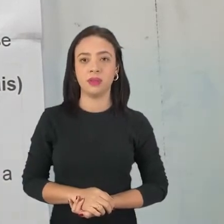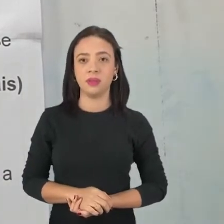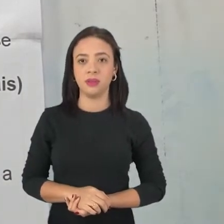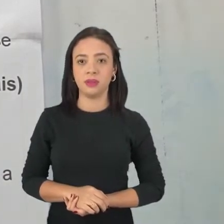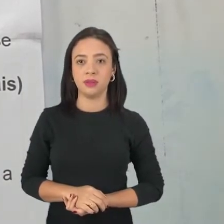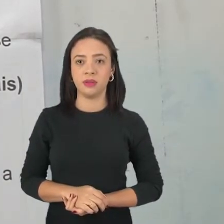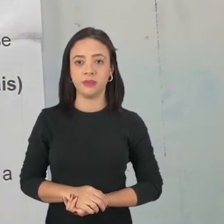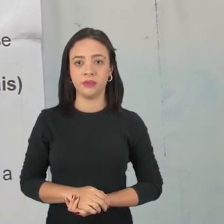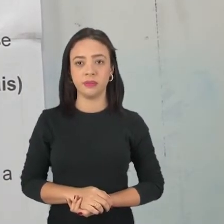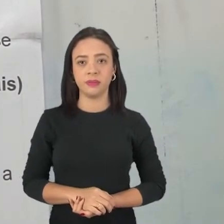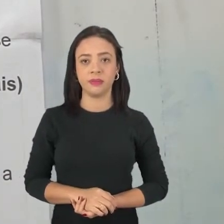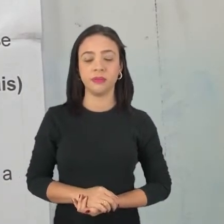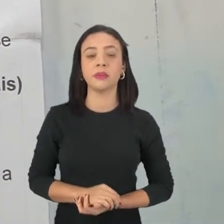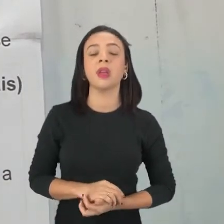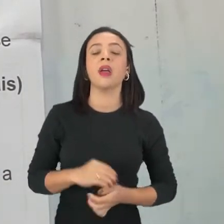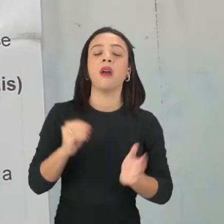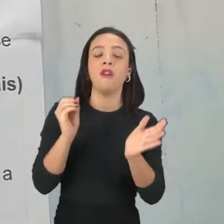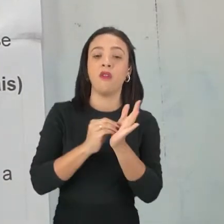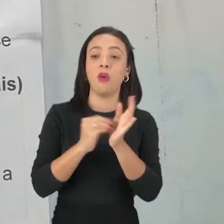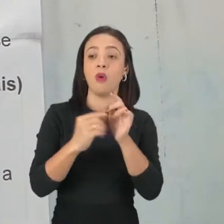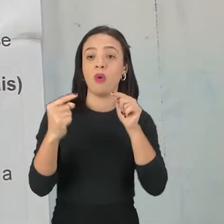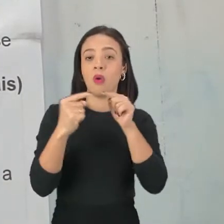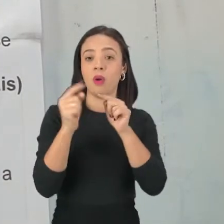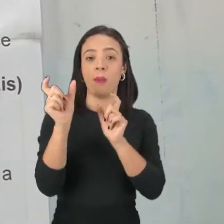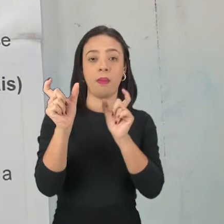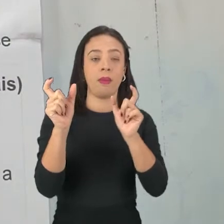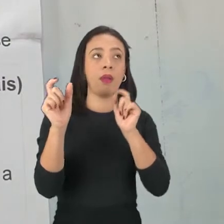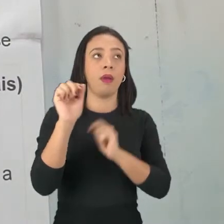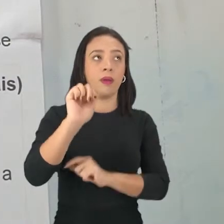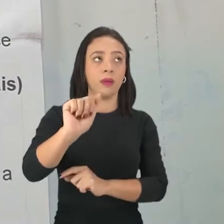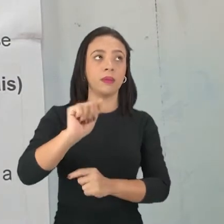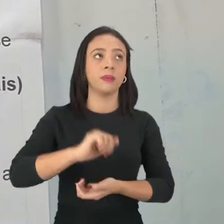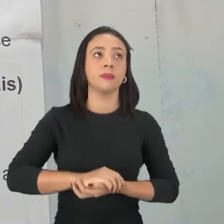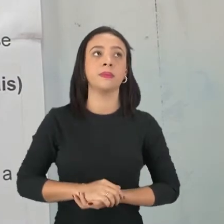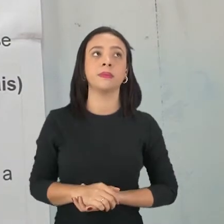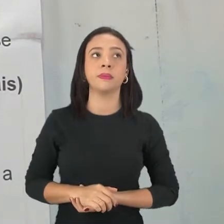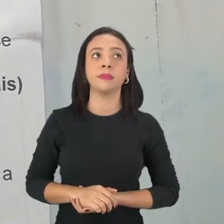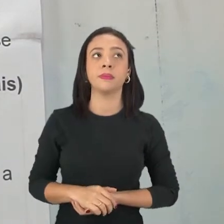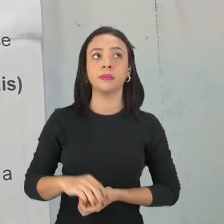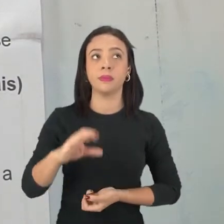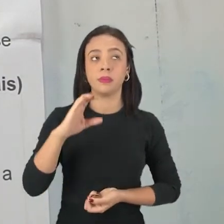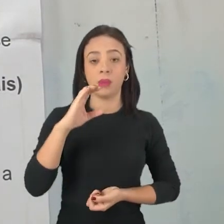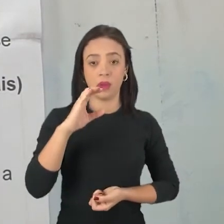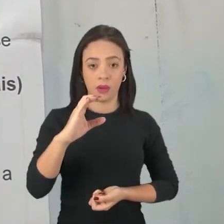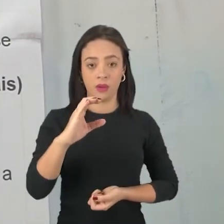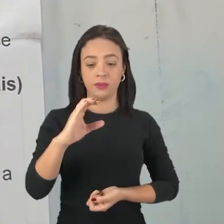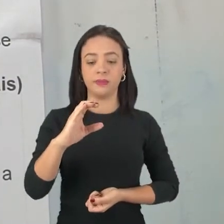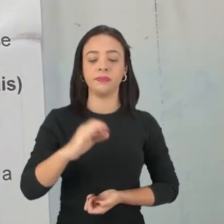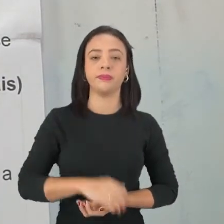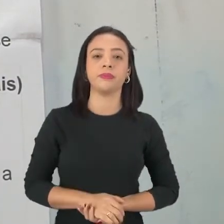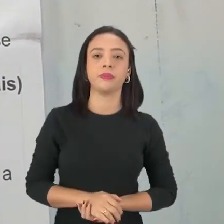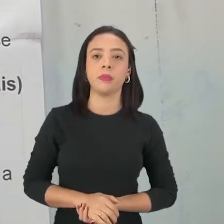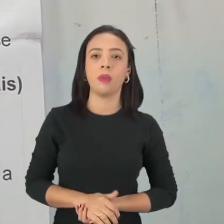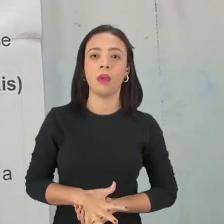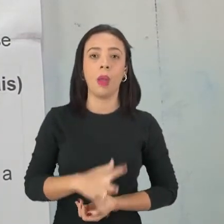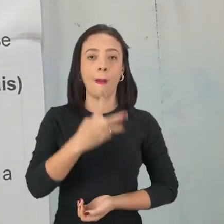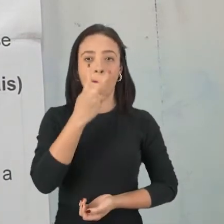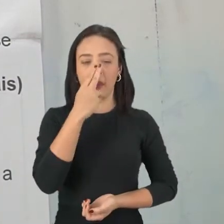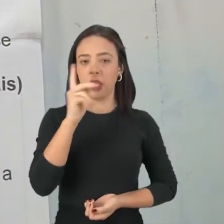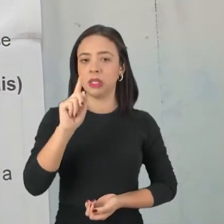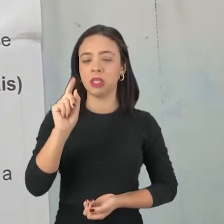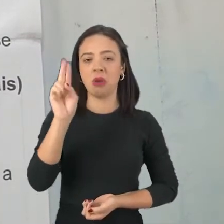o a palavra a que ele se refere a um substantivo tá bom sei e não lhe